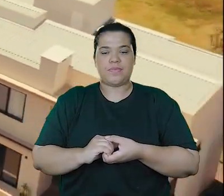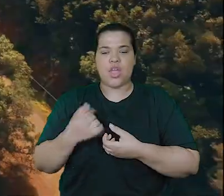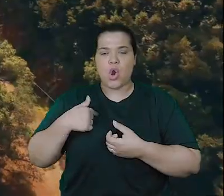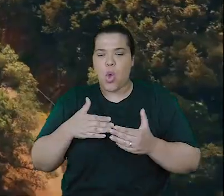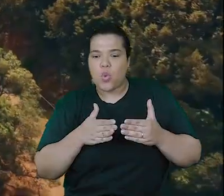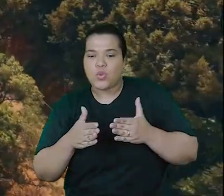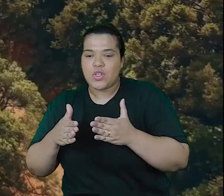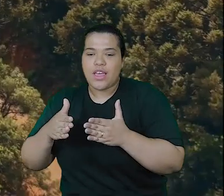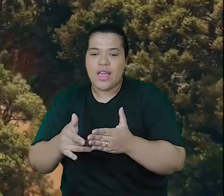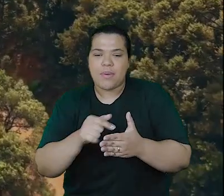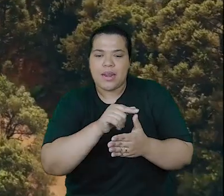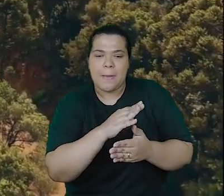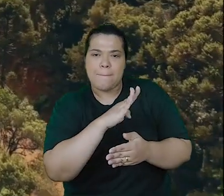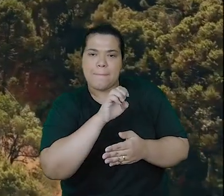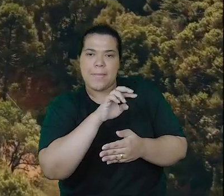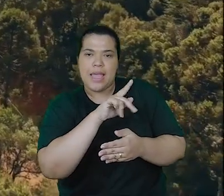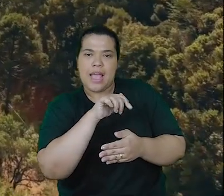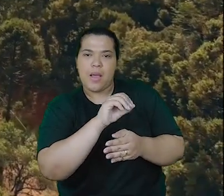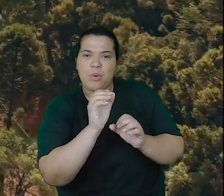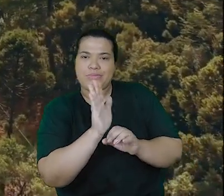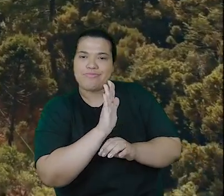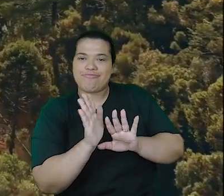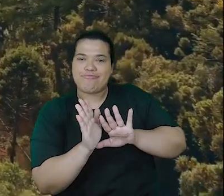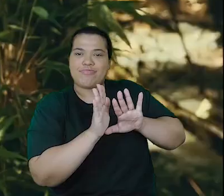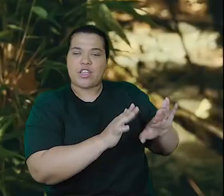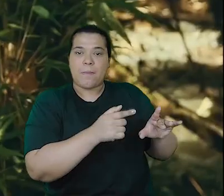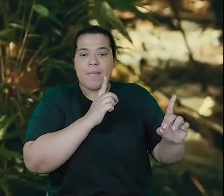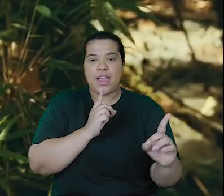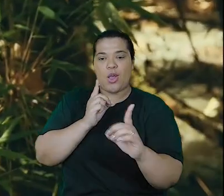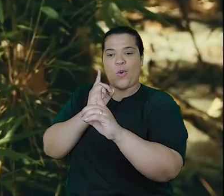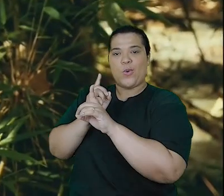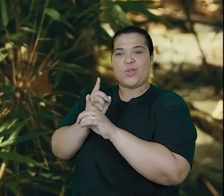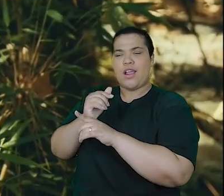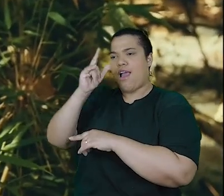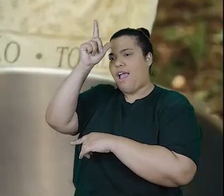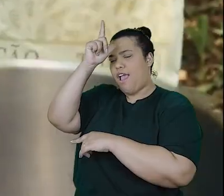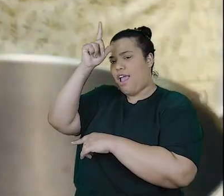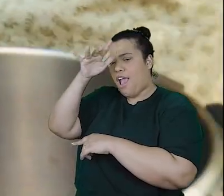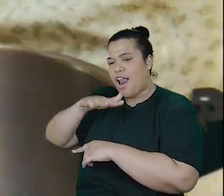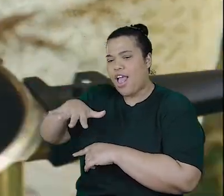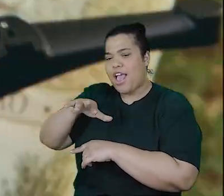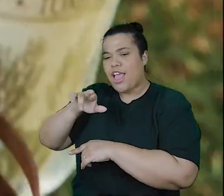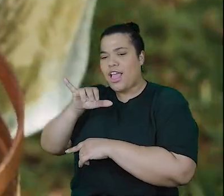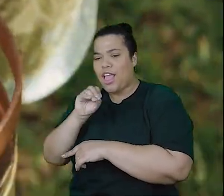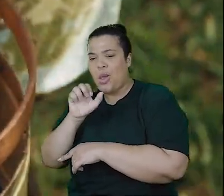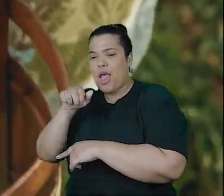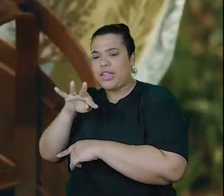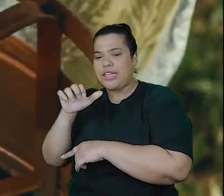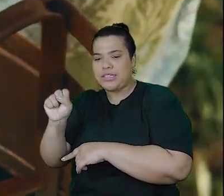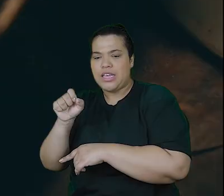Nossa jornada se despede do dialeto bérgamo para encontrar as raízes germânicas de Rio das Antas. Lá,